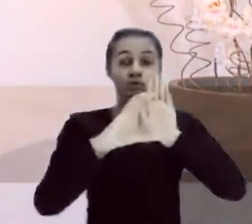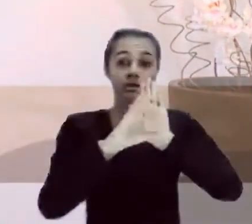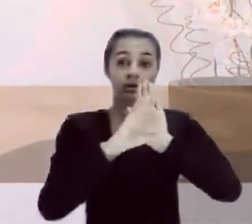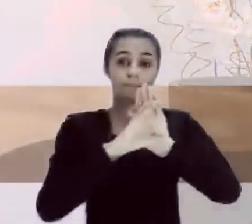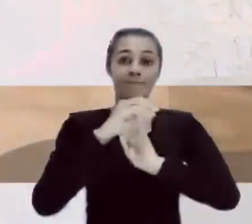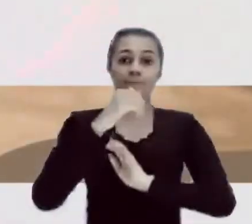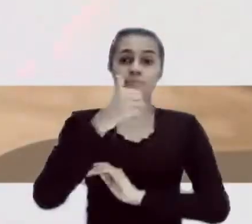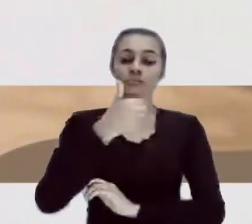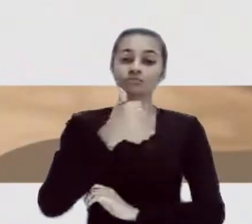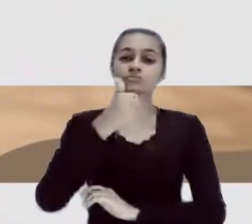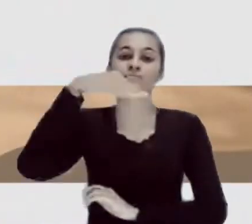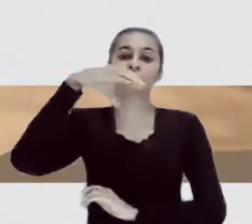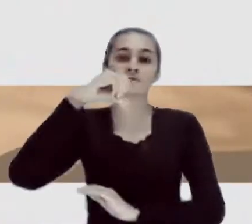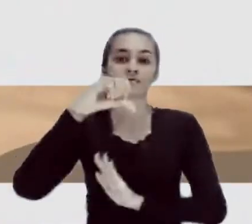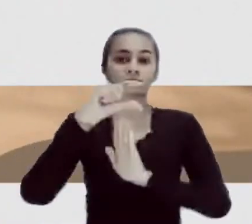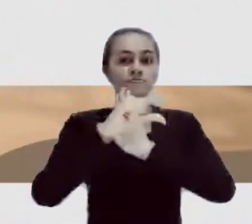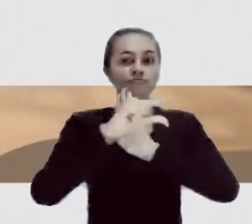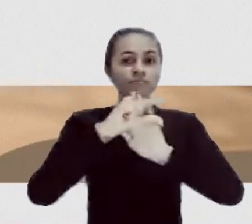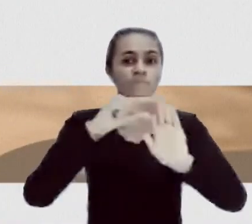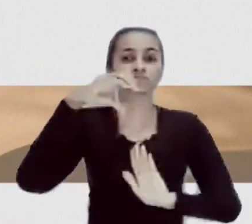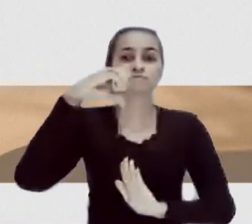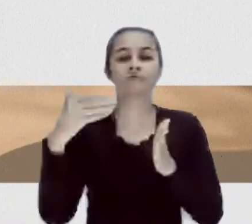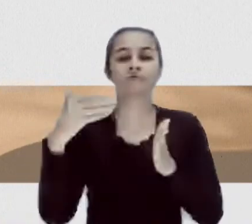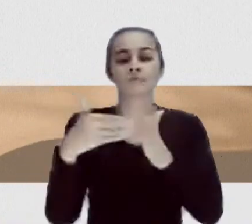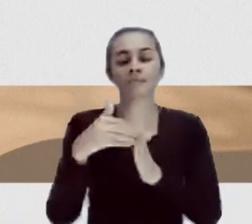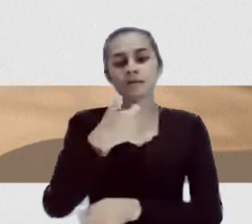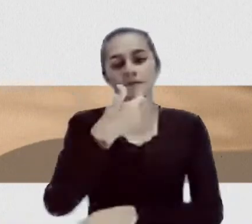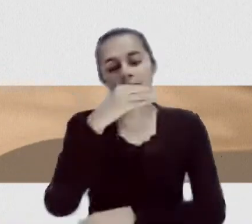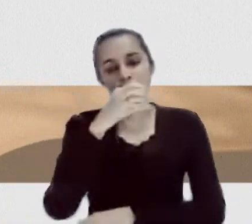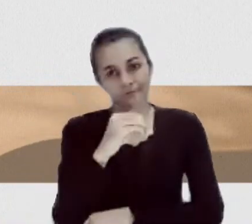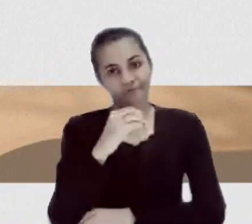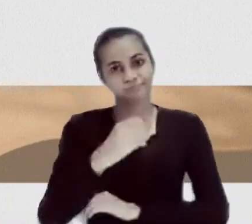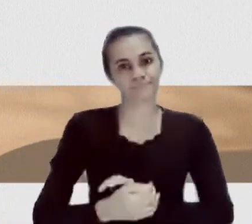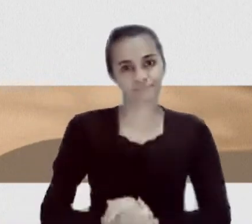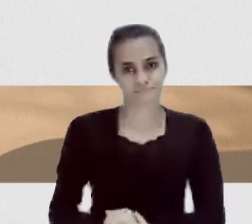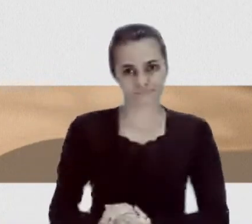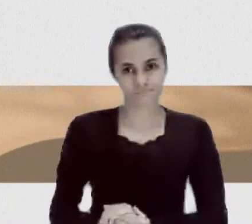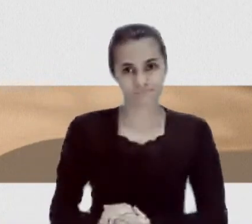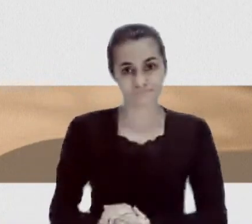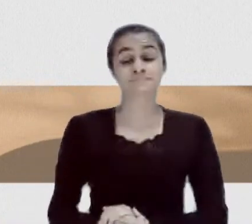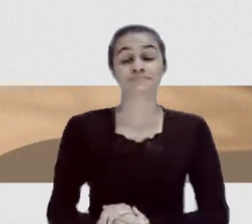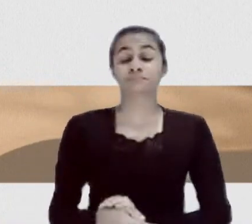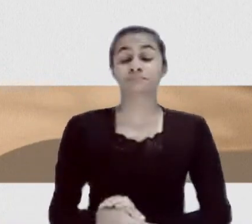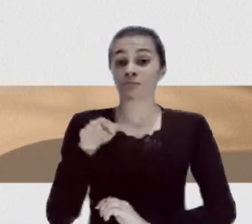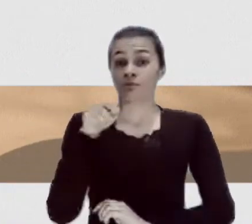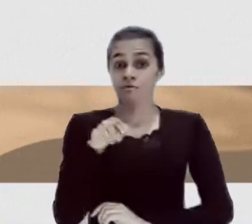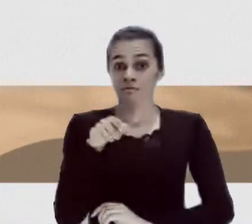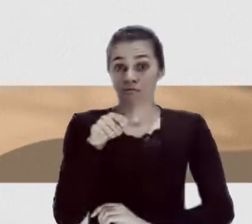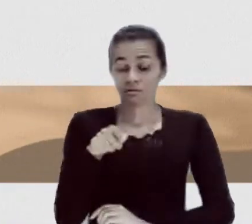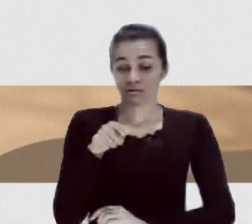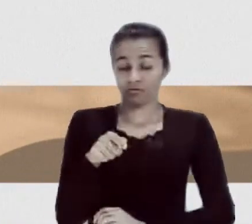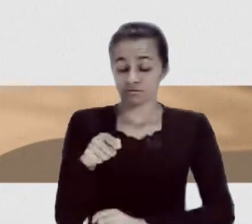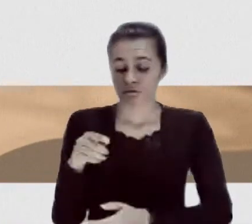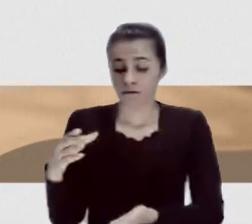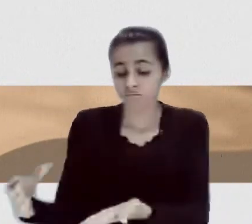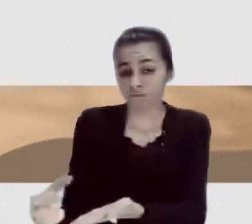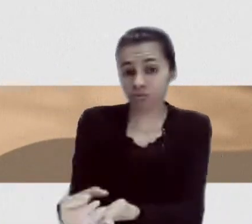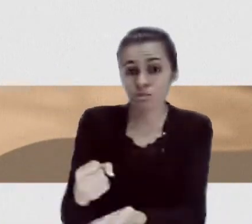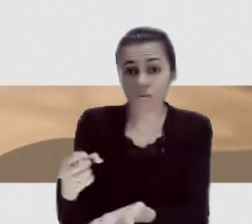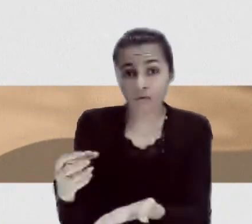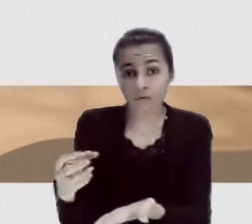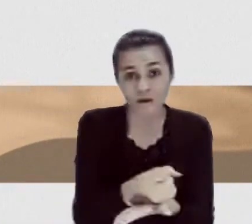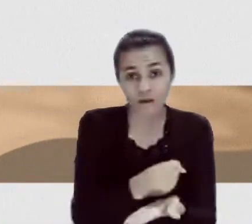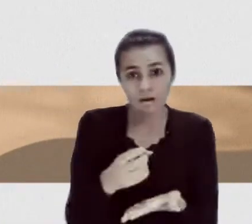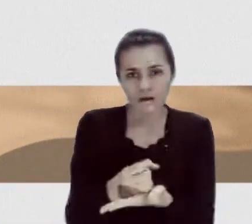10. Diz assim: Quando fizerem a colheita da sua terra, não colham até as extremidades da lavoura,